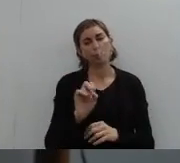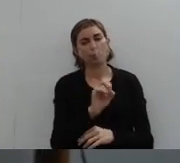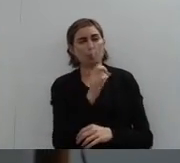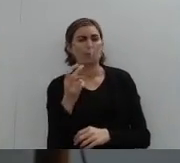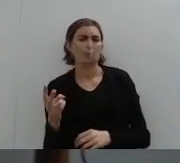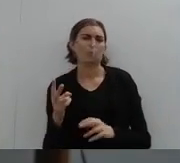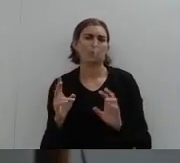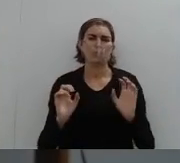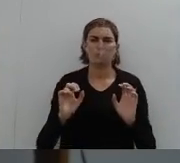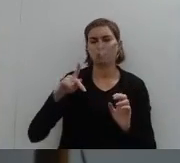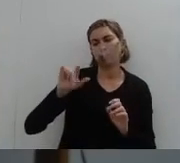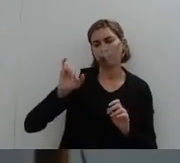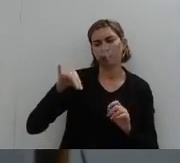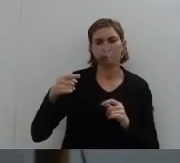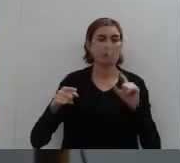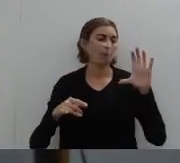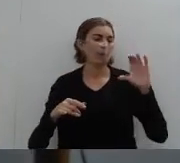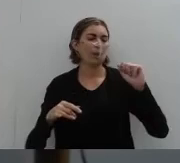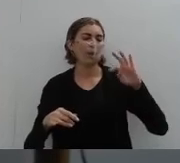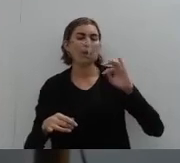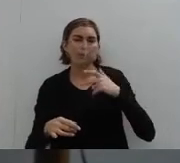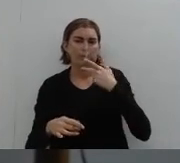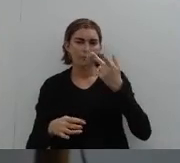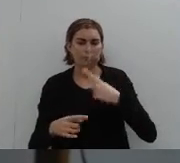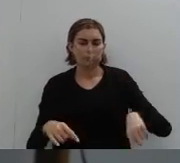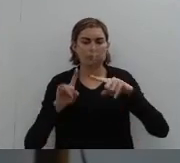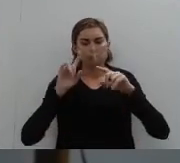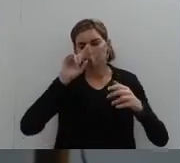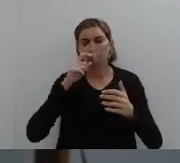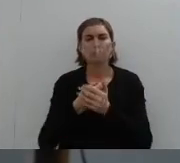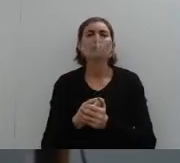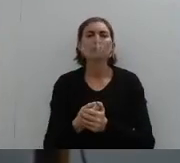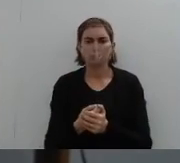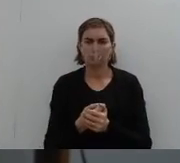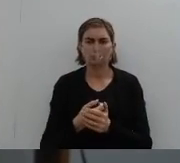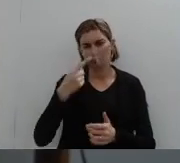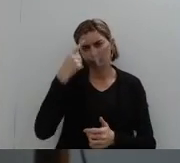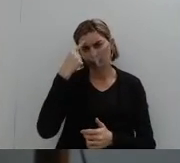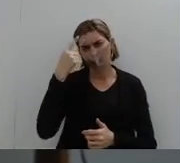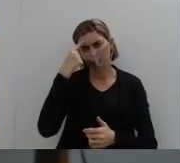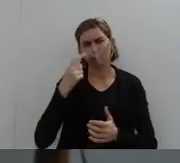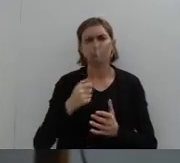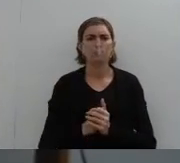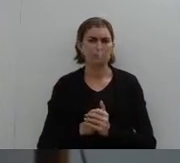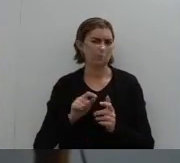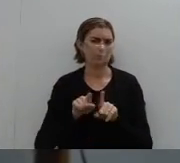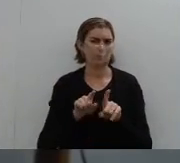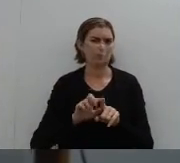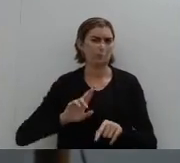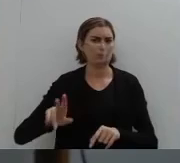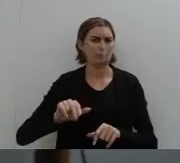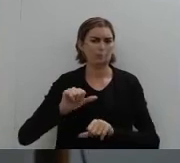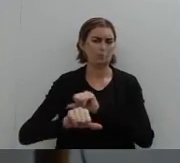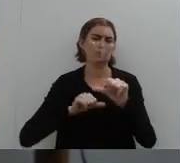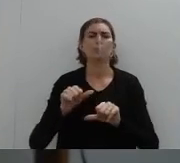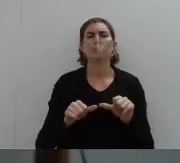Ou quem dizia isso era Platão. E o que era que Kant dizia? Que as nossas decisões elas vinham de uma fonte racional, que também não mudava, porque a racionalidade